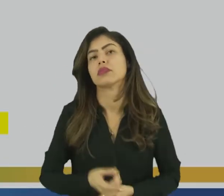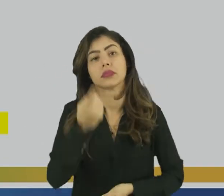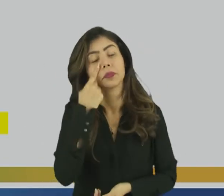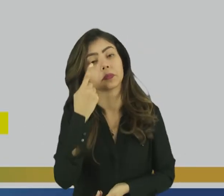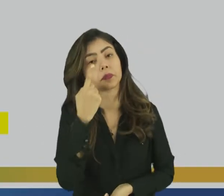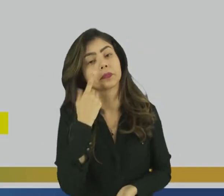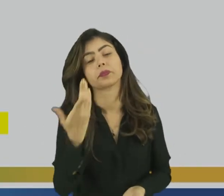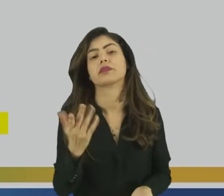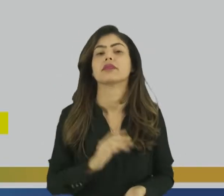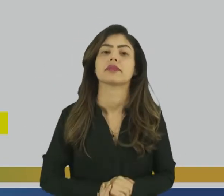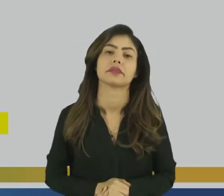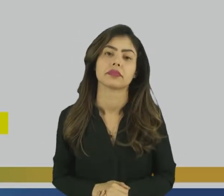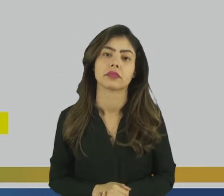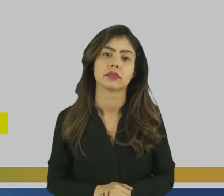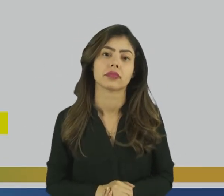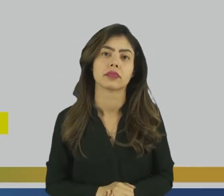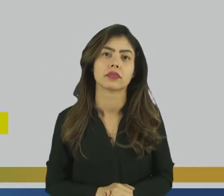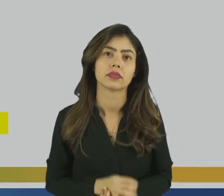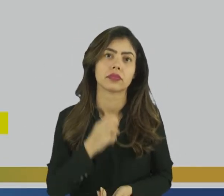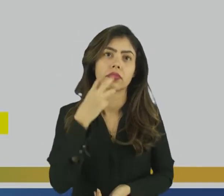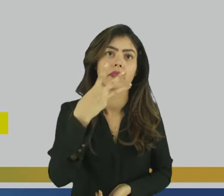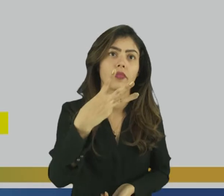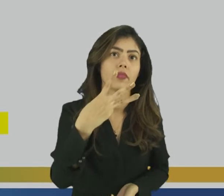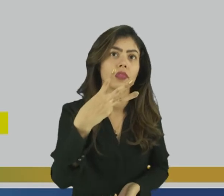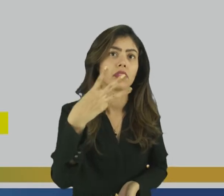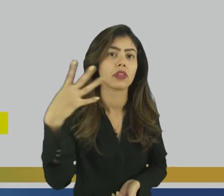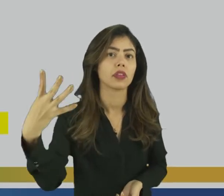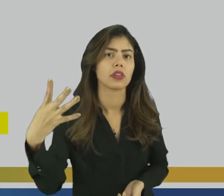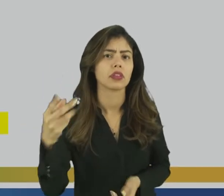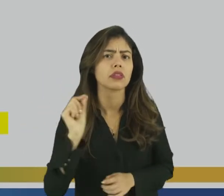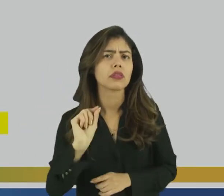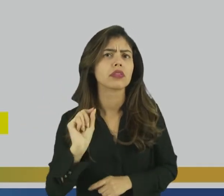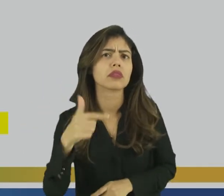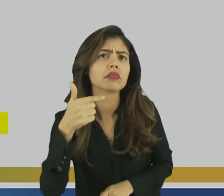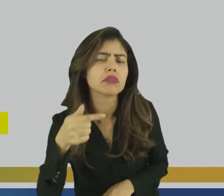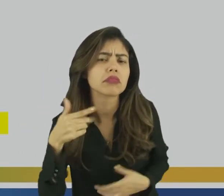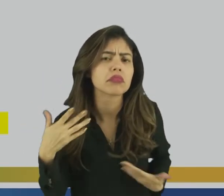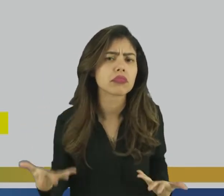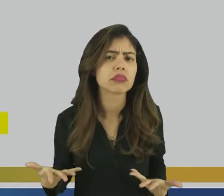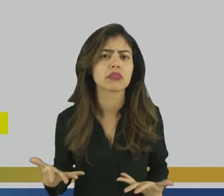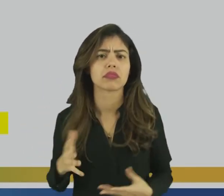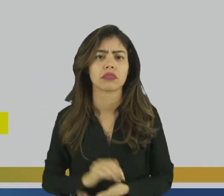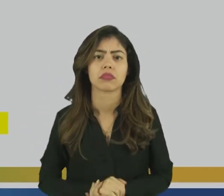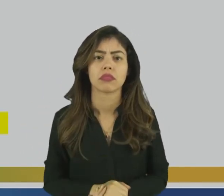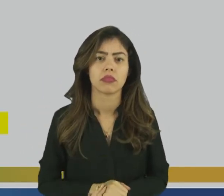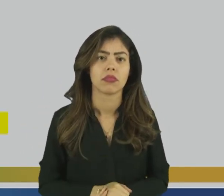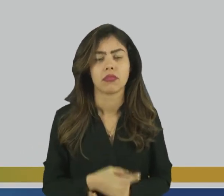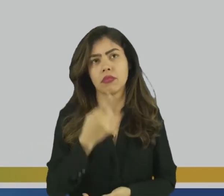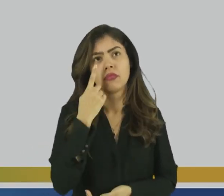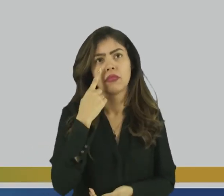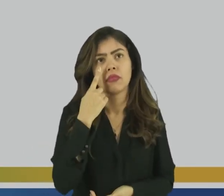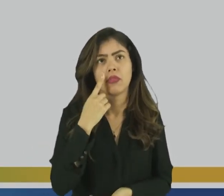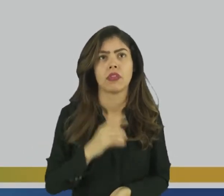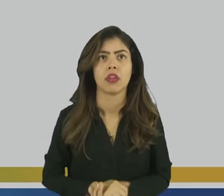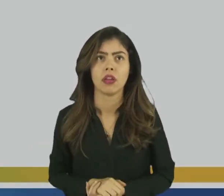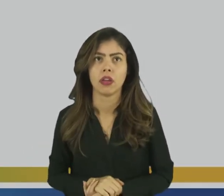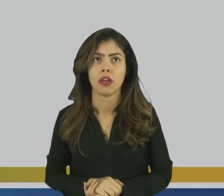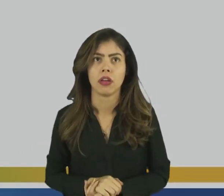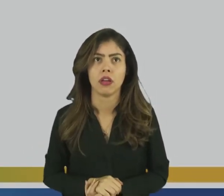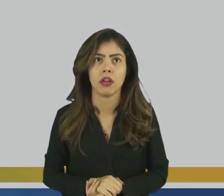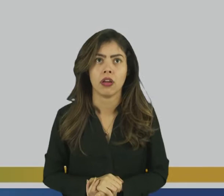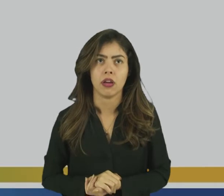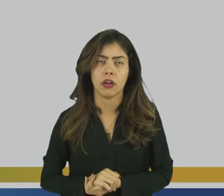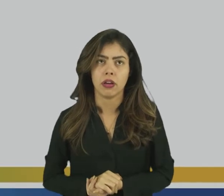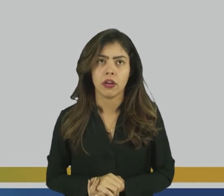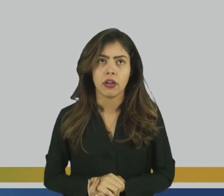aqui, pessoal, o 3 e o 4, o que tem a ver com o 7? Né? Então, observem aqui, a gente pode analisar essa situação